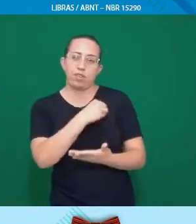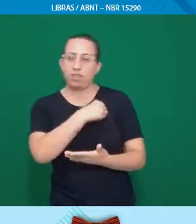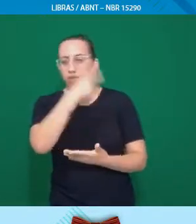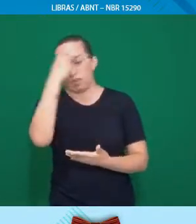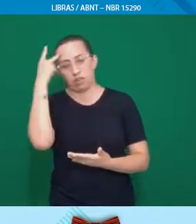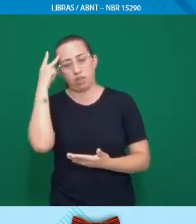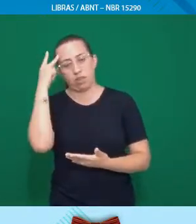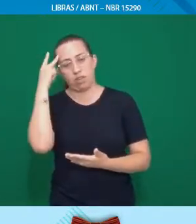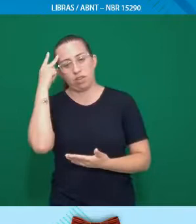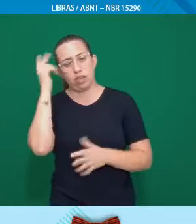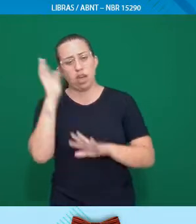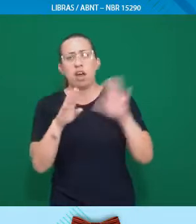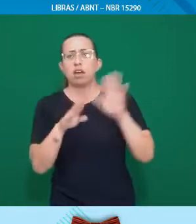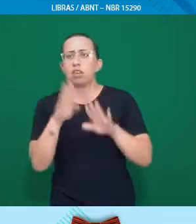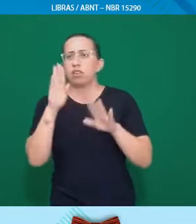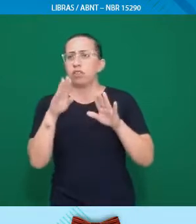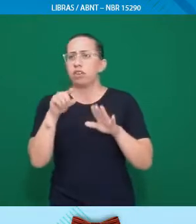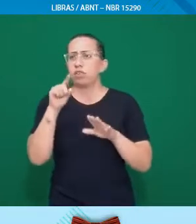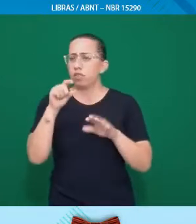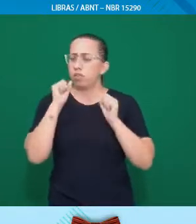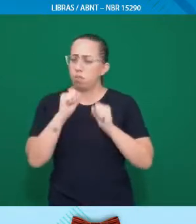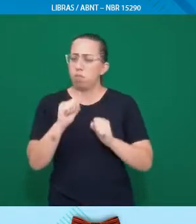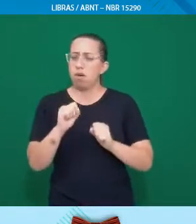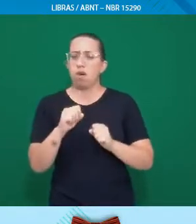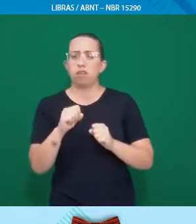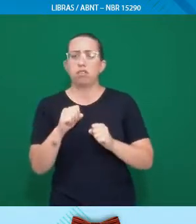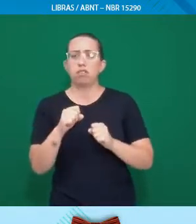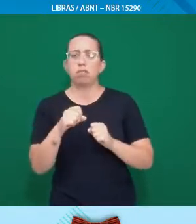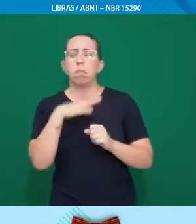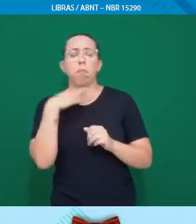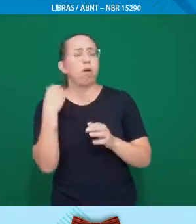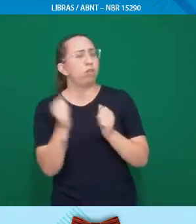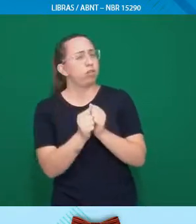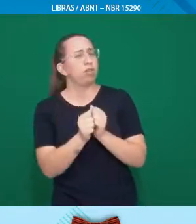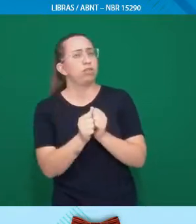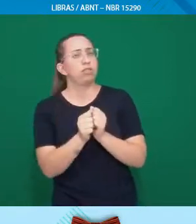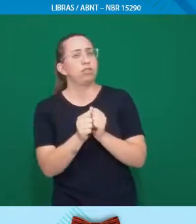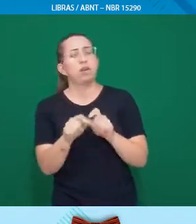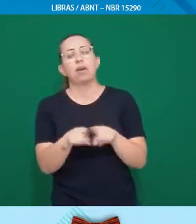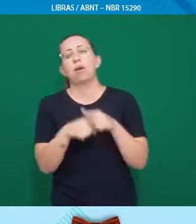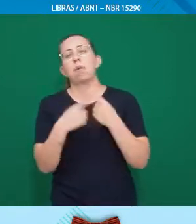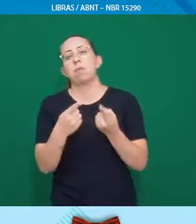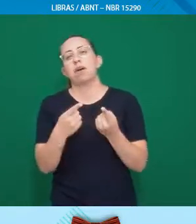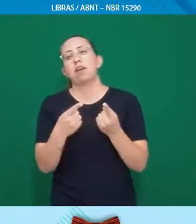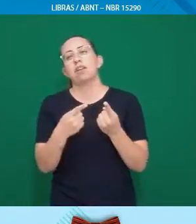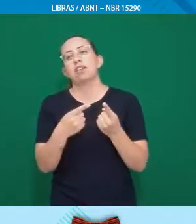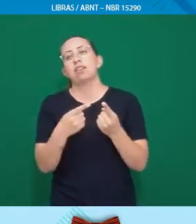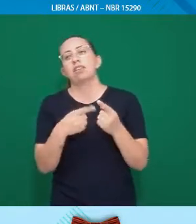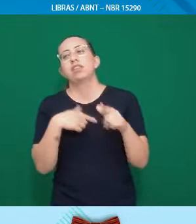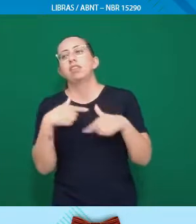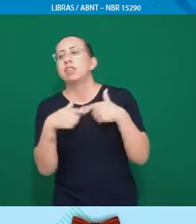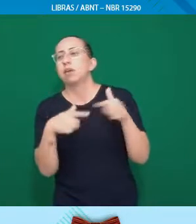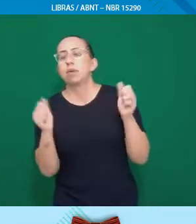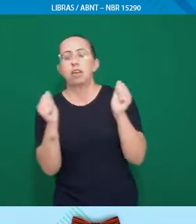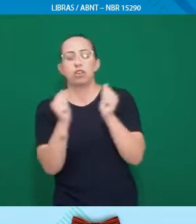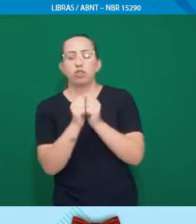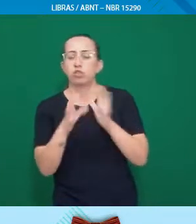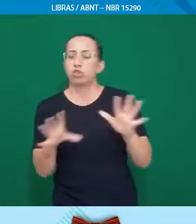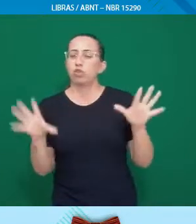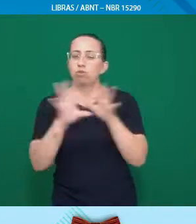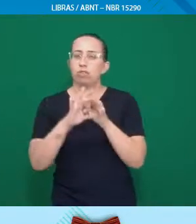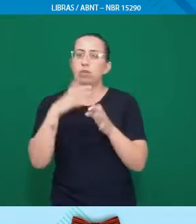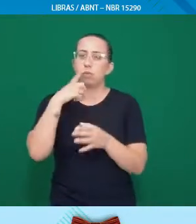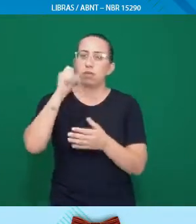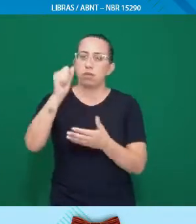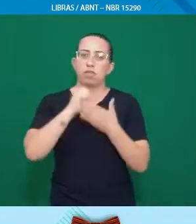se vai junto também com aquele problema e saber que é importante você trabalhar em conjunto com as pessoas